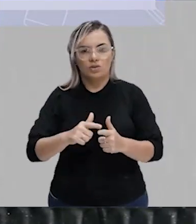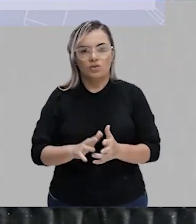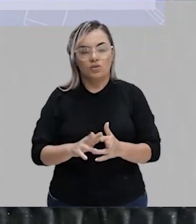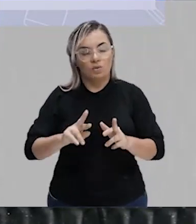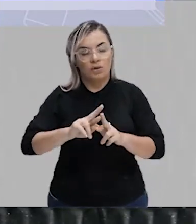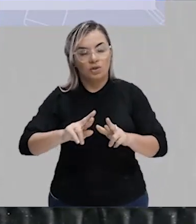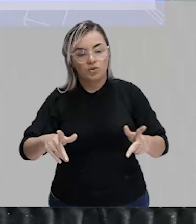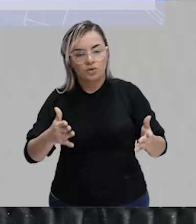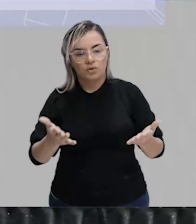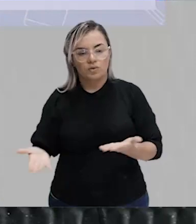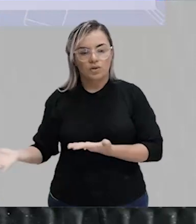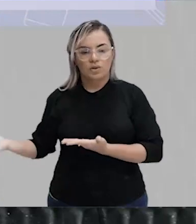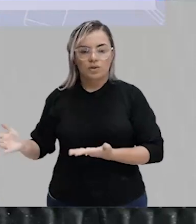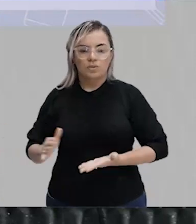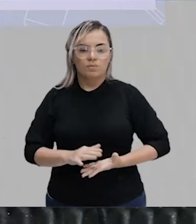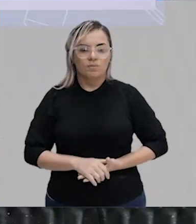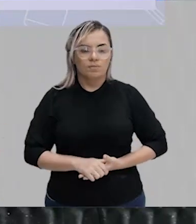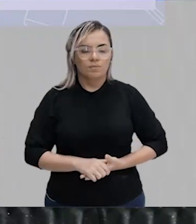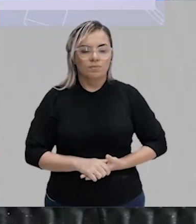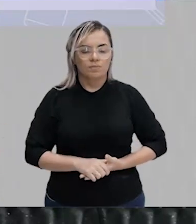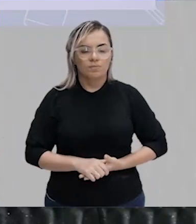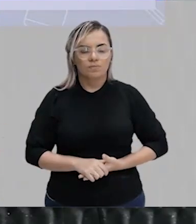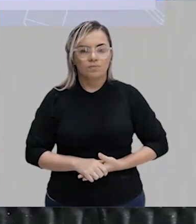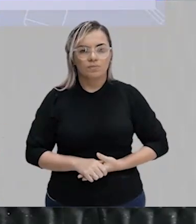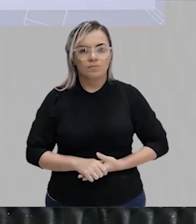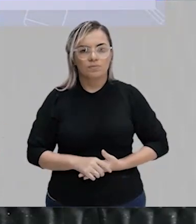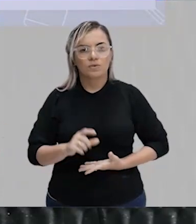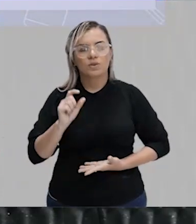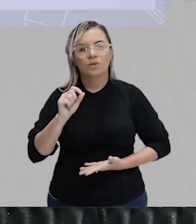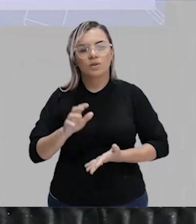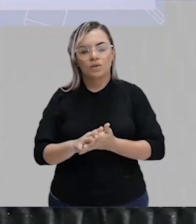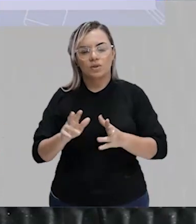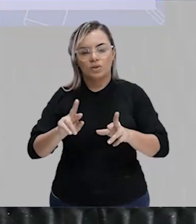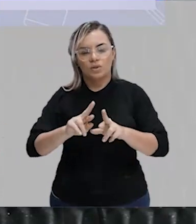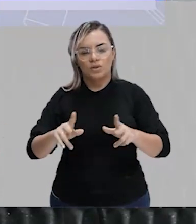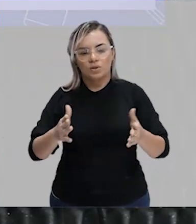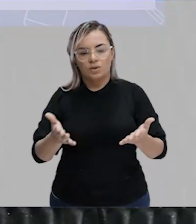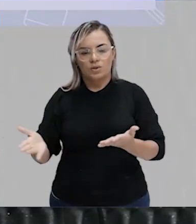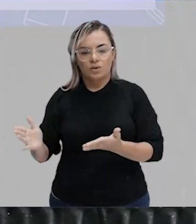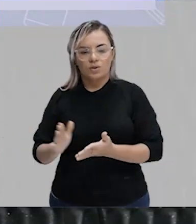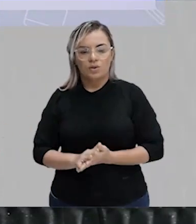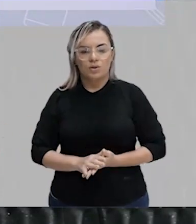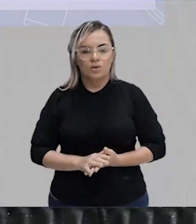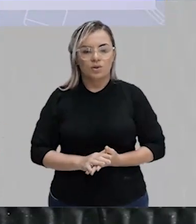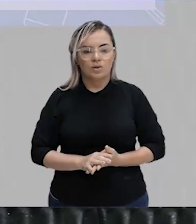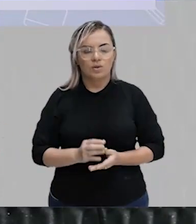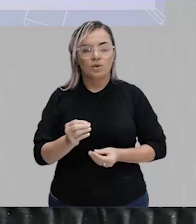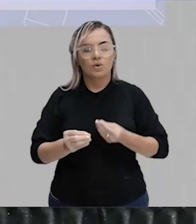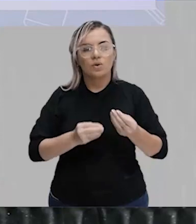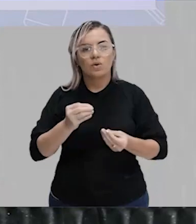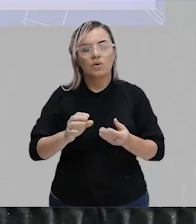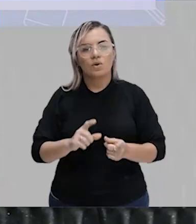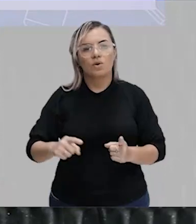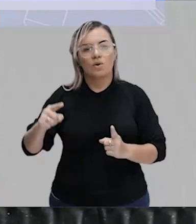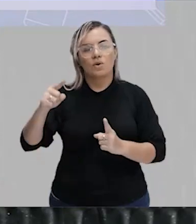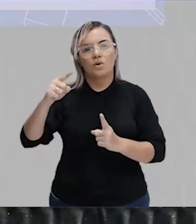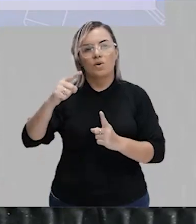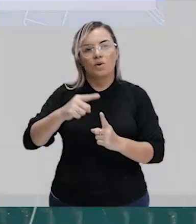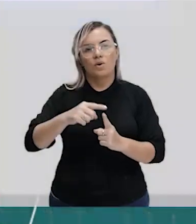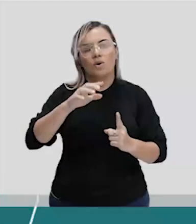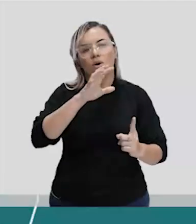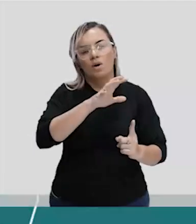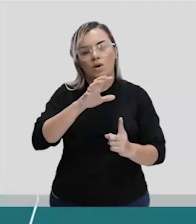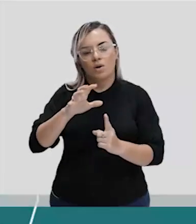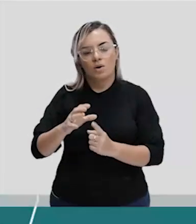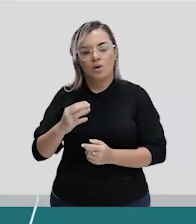tá certo? Então, o que vai diferenciar é o tipo, a maneira como ele se divide, a maneira como ele sofre a